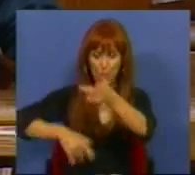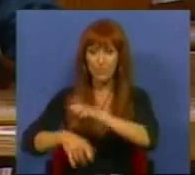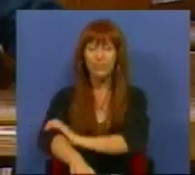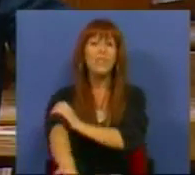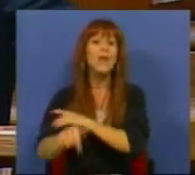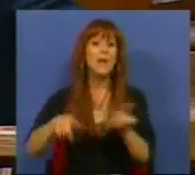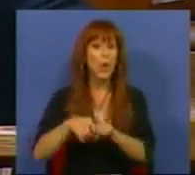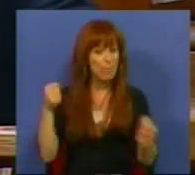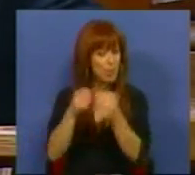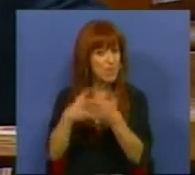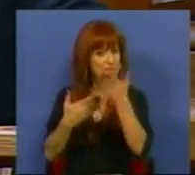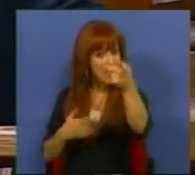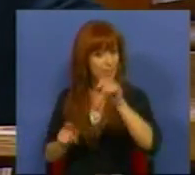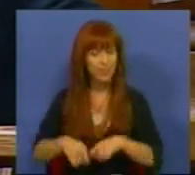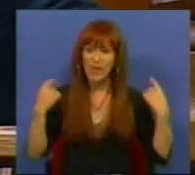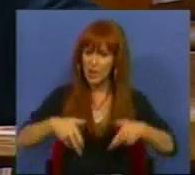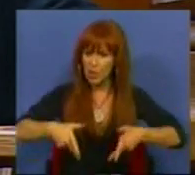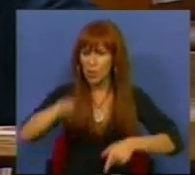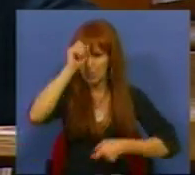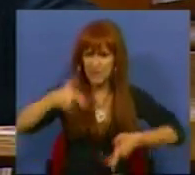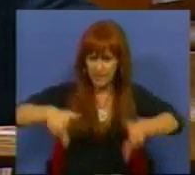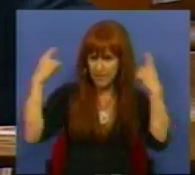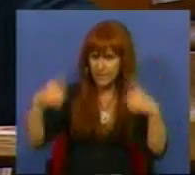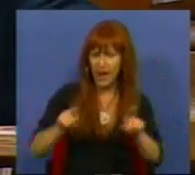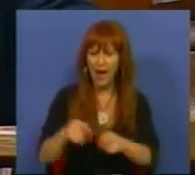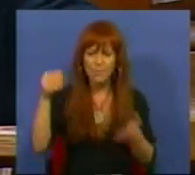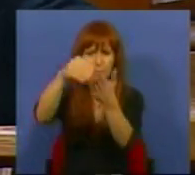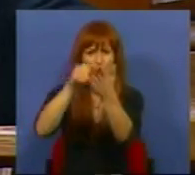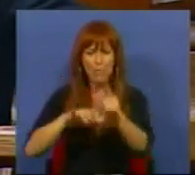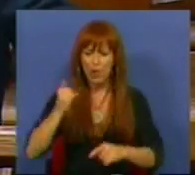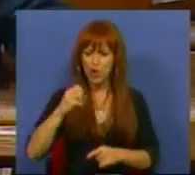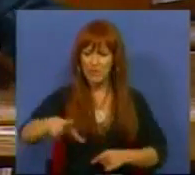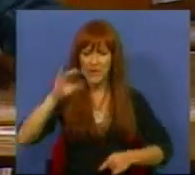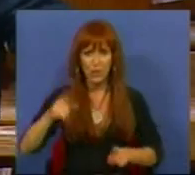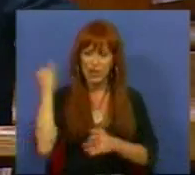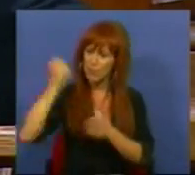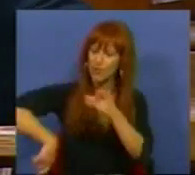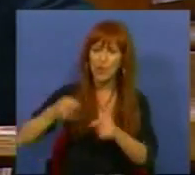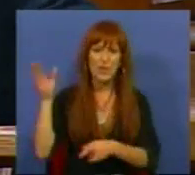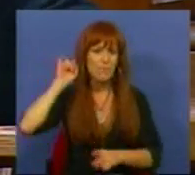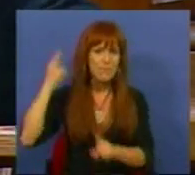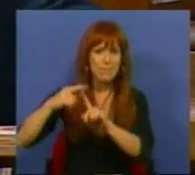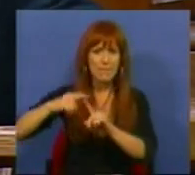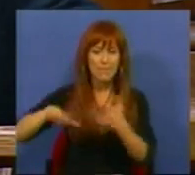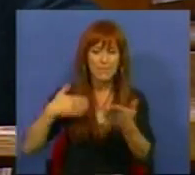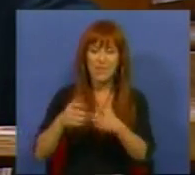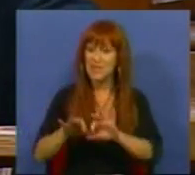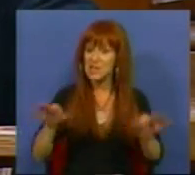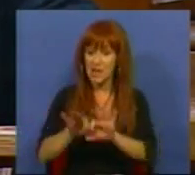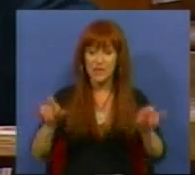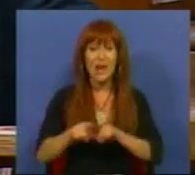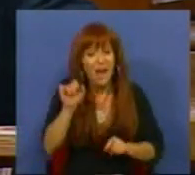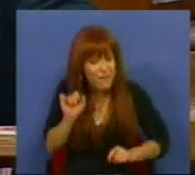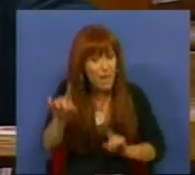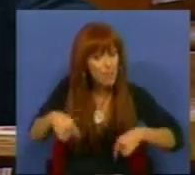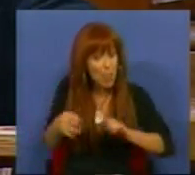E, portanto, fica o desafio. Está o Governo disponível para introduzir em 2010 a tributação das mais-valias, como constava do